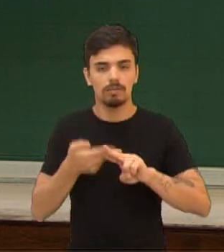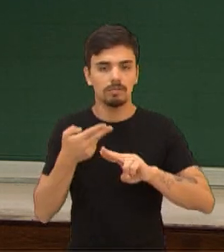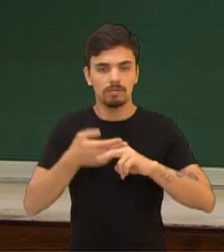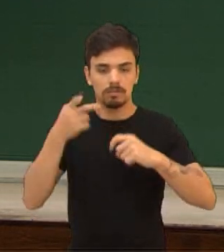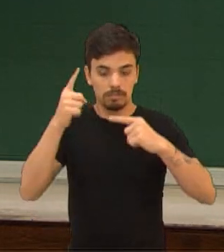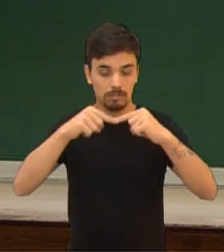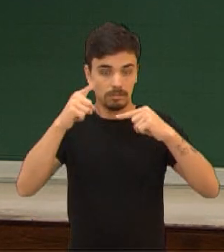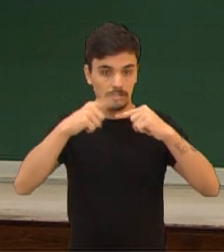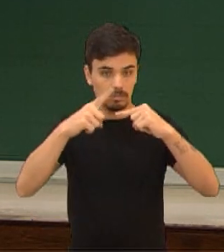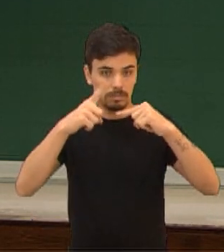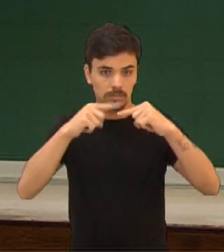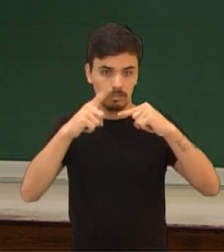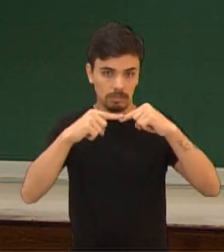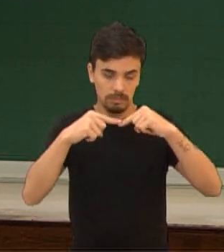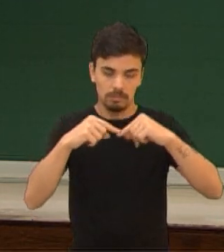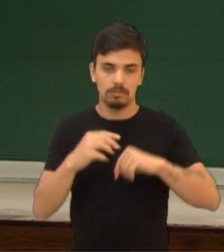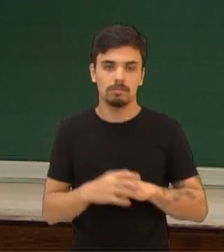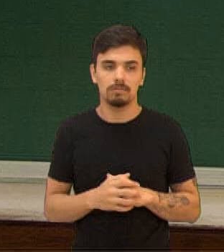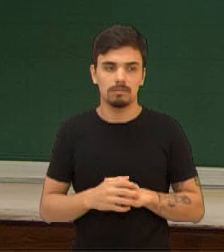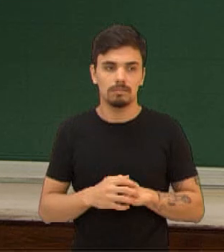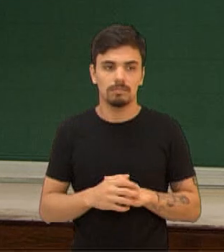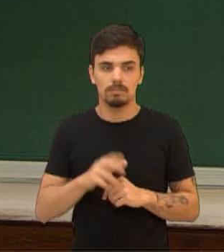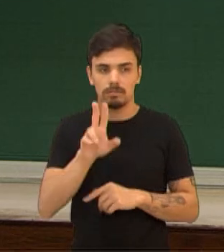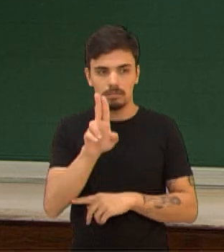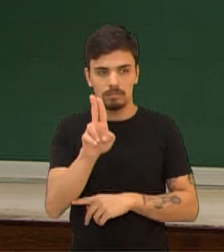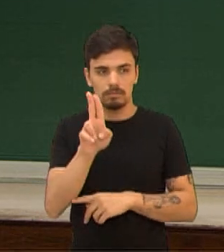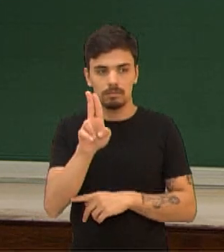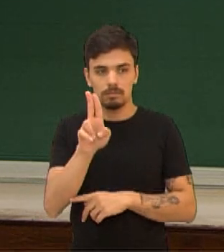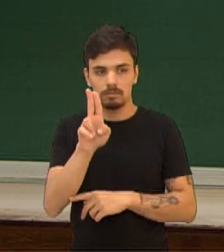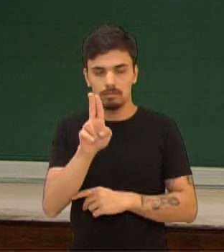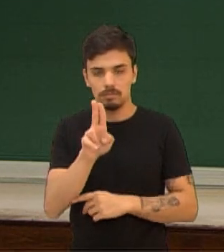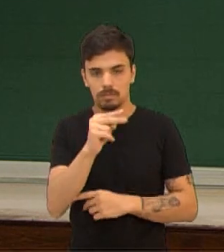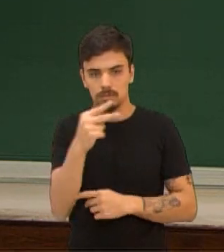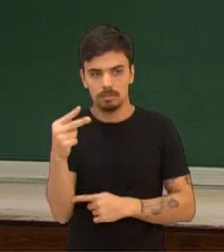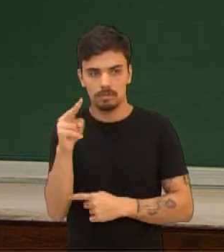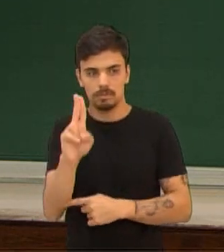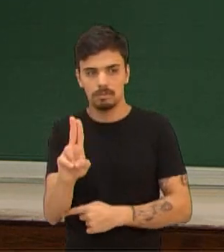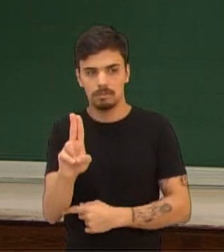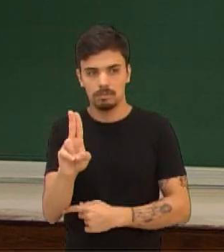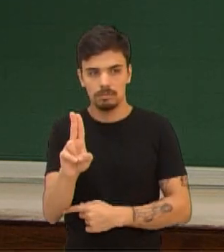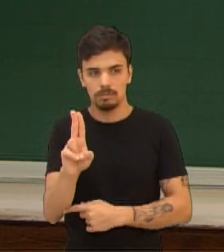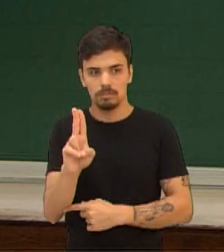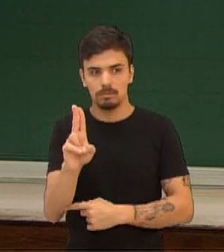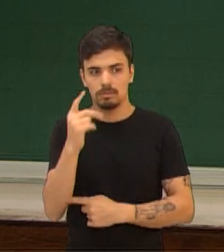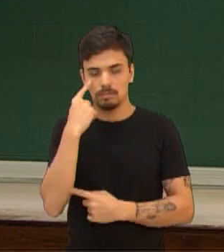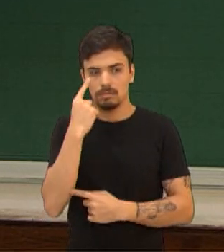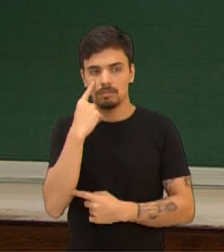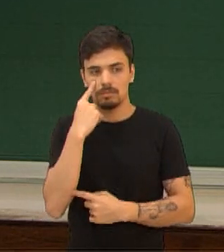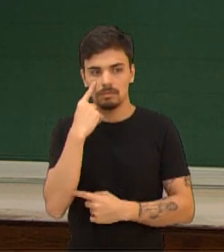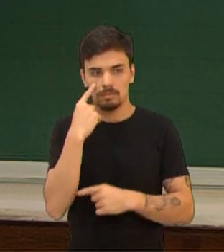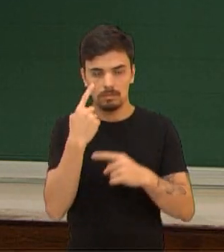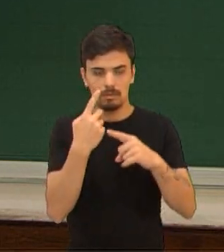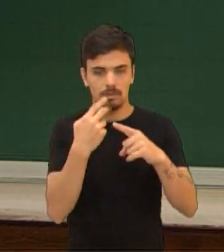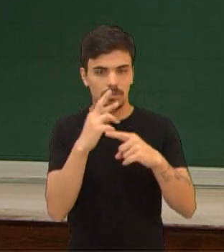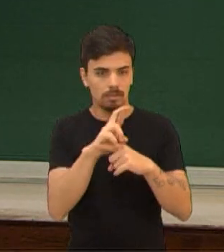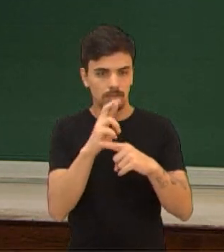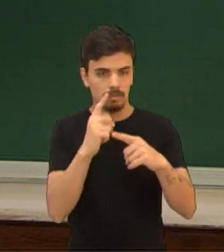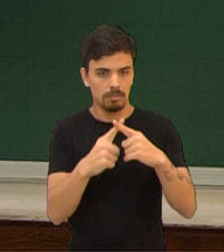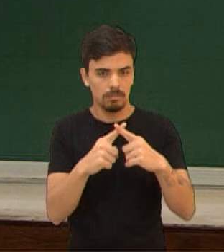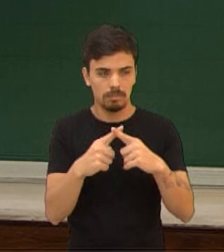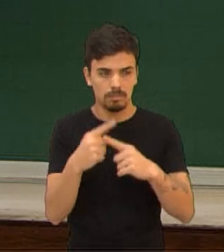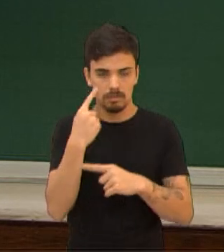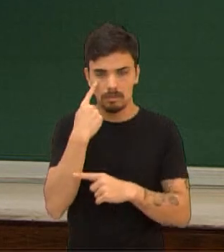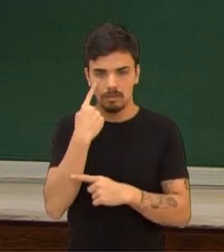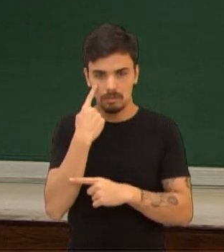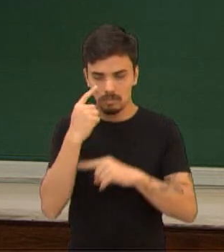então, a URI, aqui na tensão do resistor, é resistência vezes corrente. Lembrar que a corrente é a